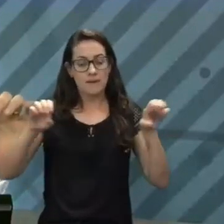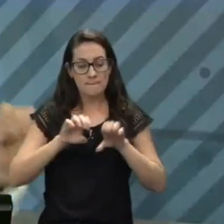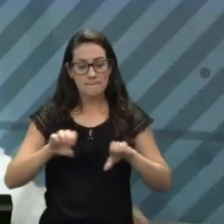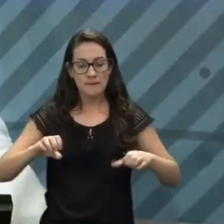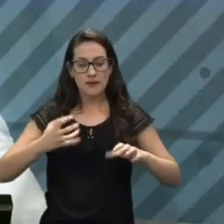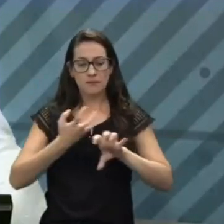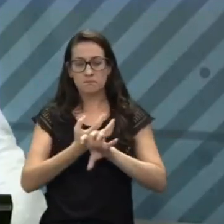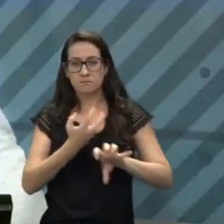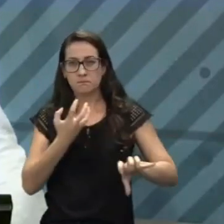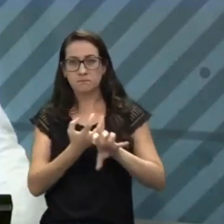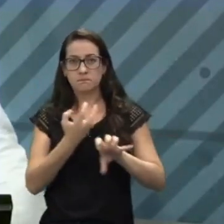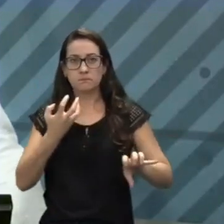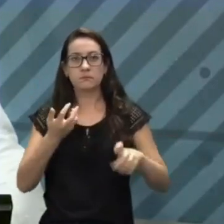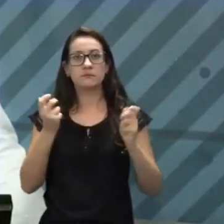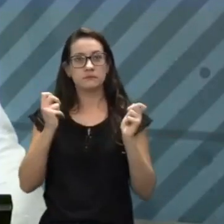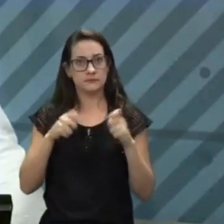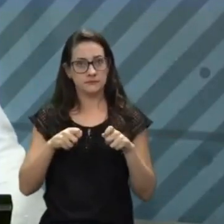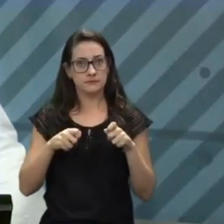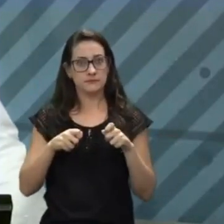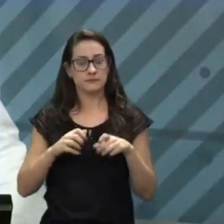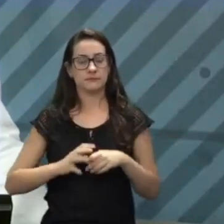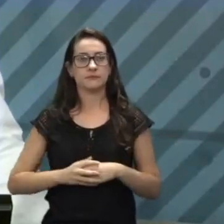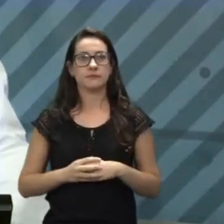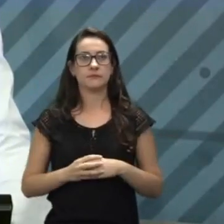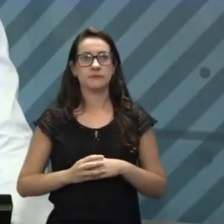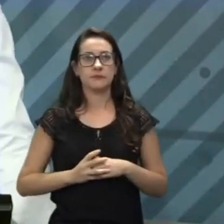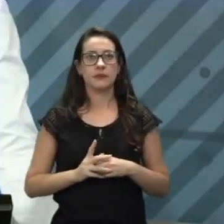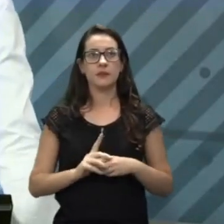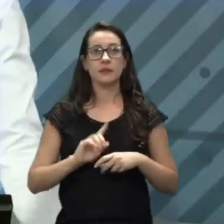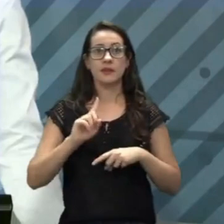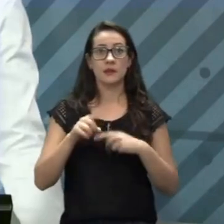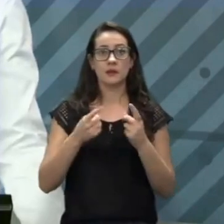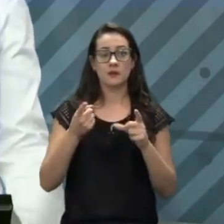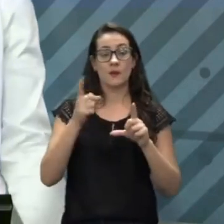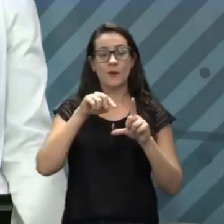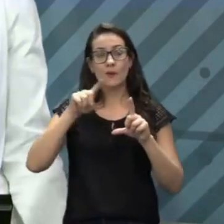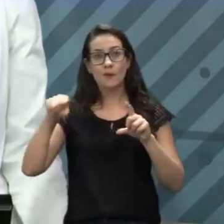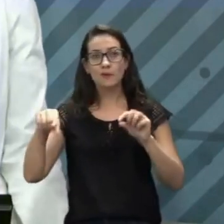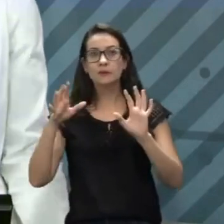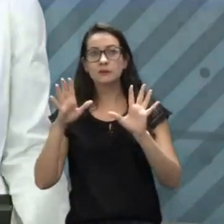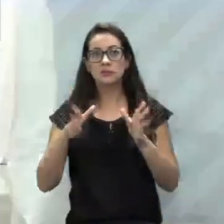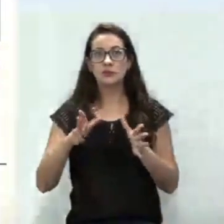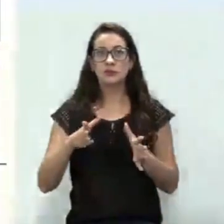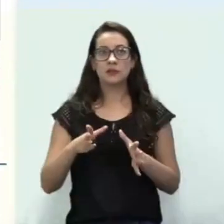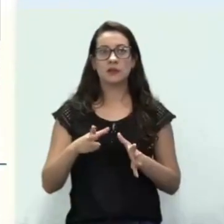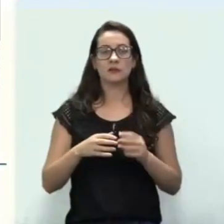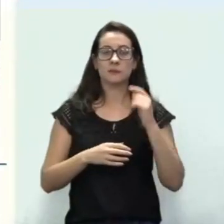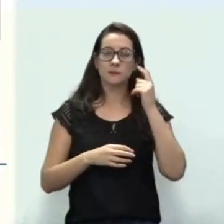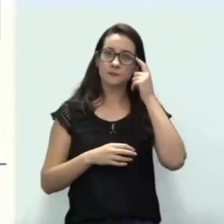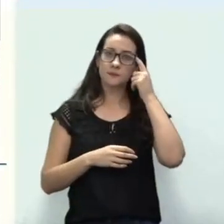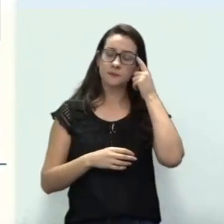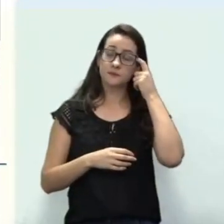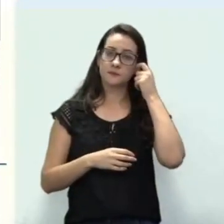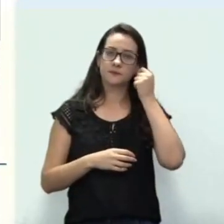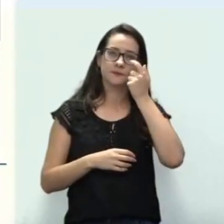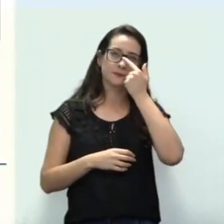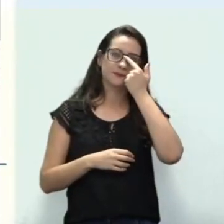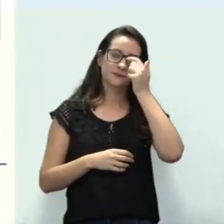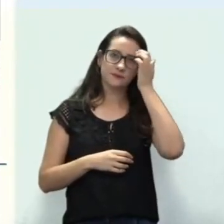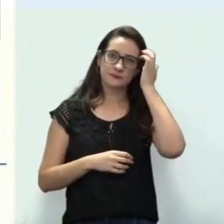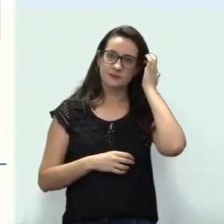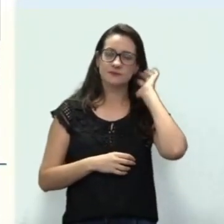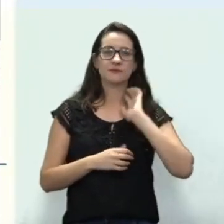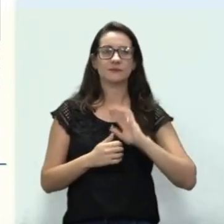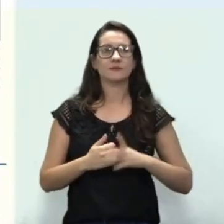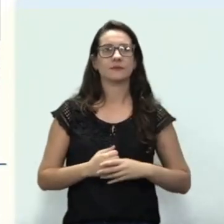tracionadas. Depois, vamos passar aqui, nesse gráfico a gente já tem o nosso gráfico de momento